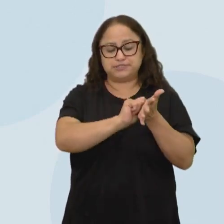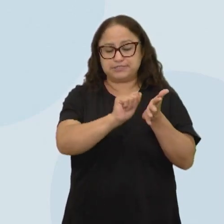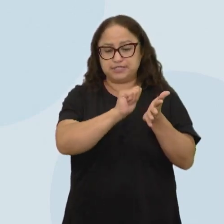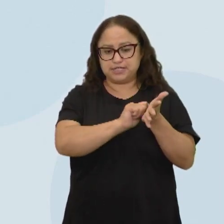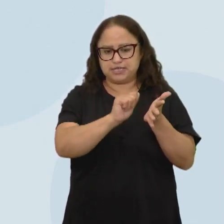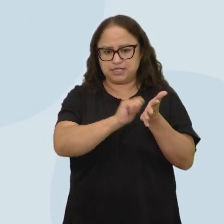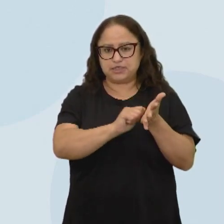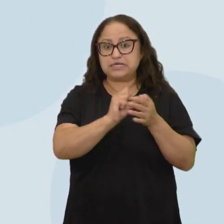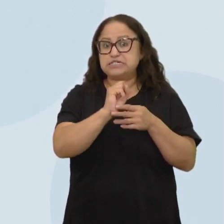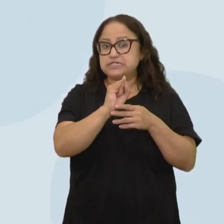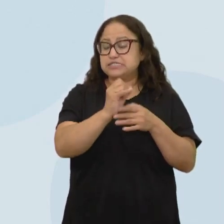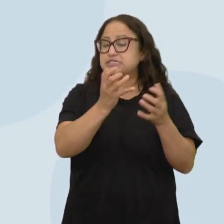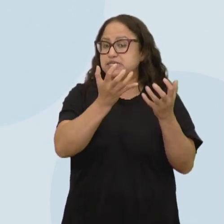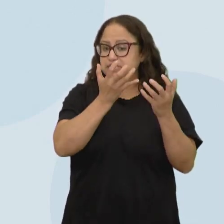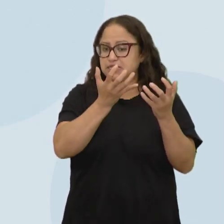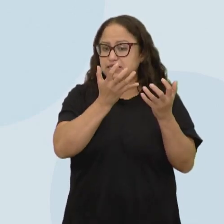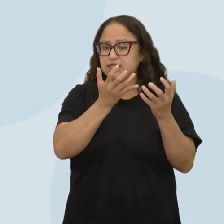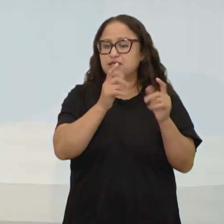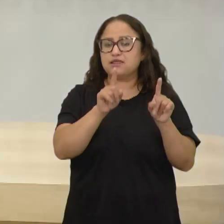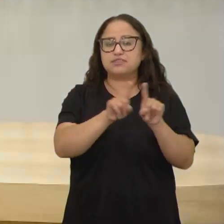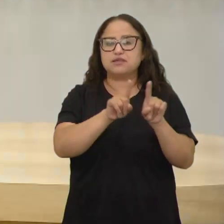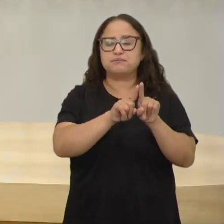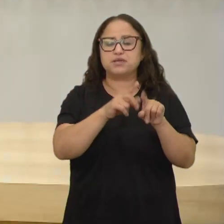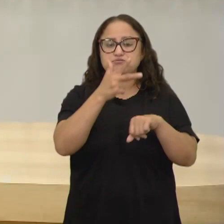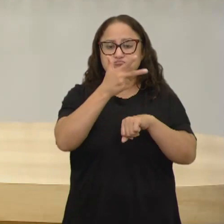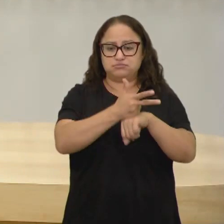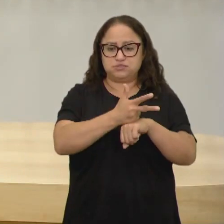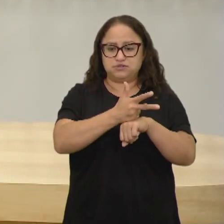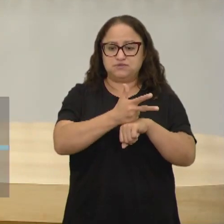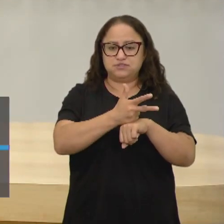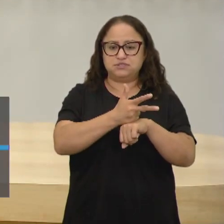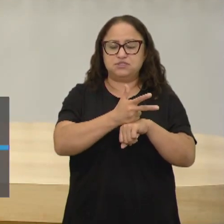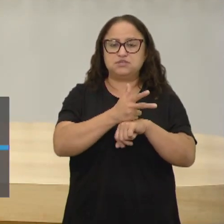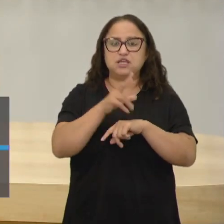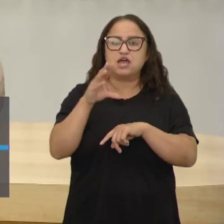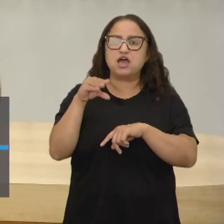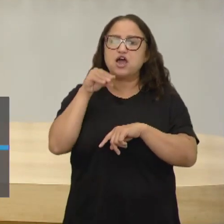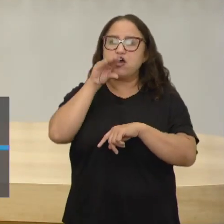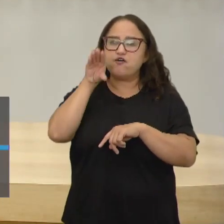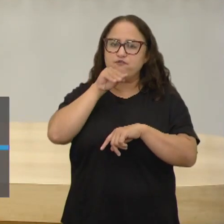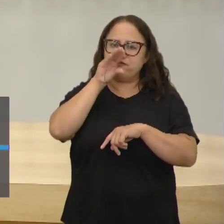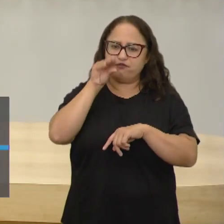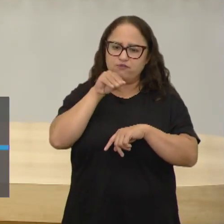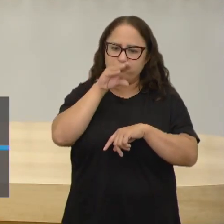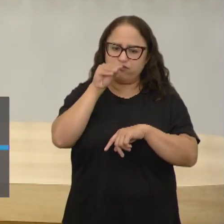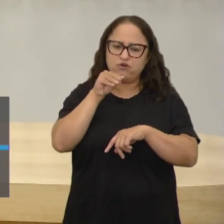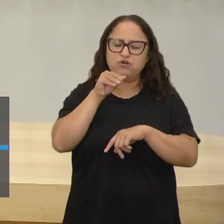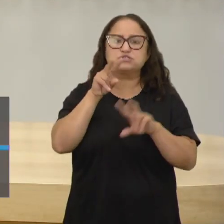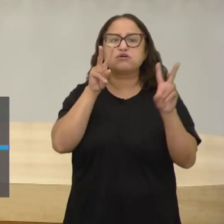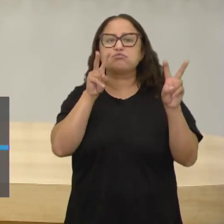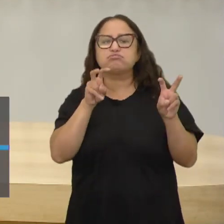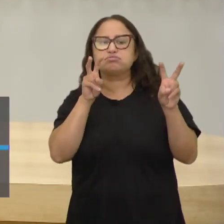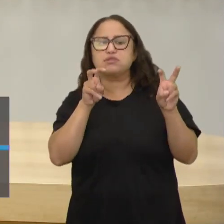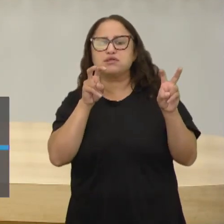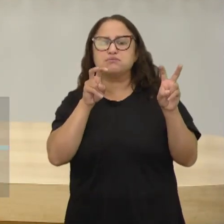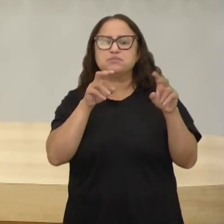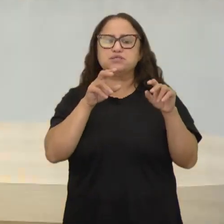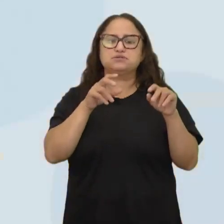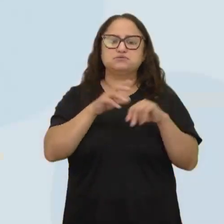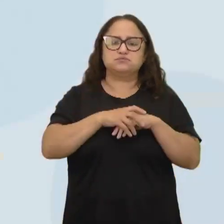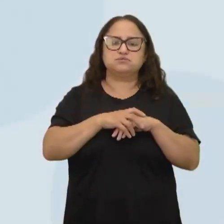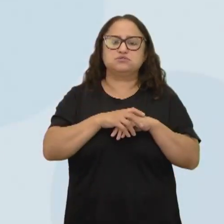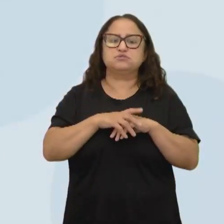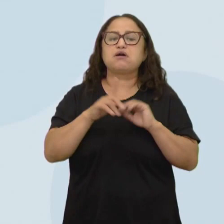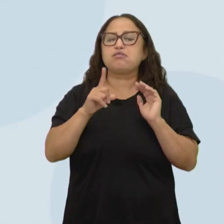se preferirem fazer uma gravação, né, da própria voz de vocês tratando deste tema, né? Então, tem uma